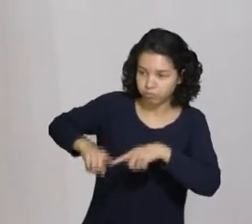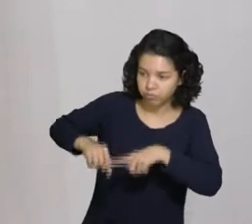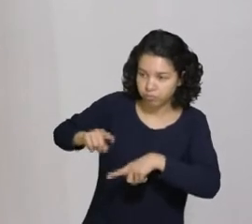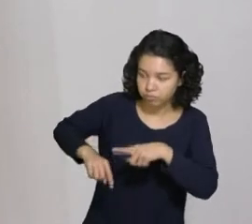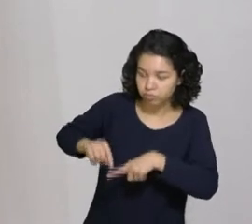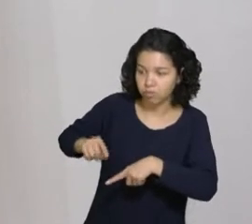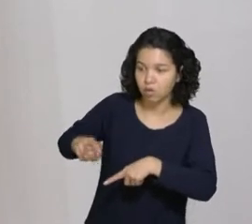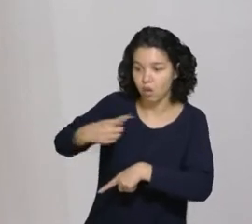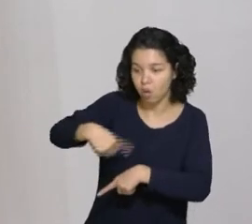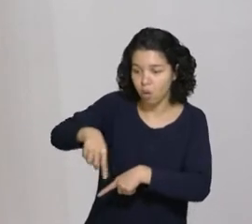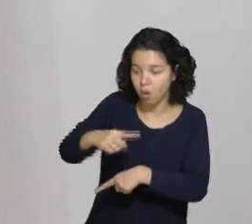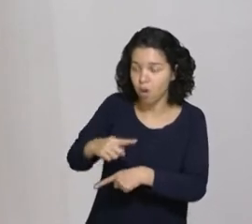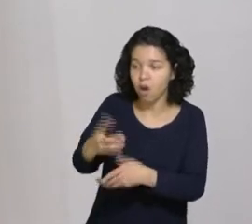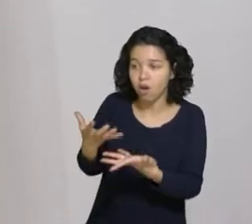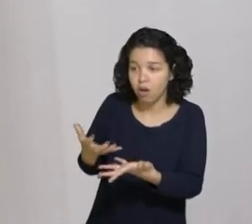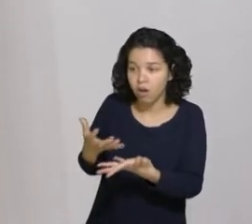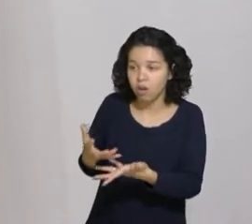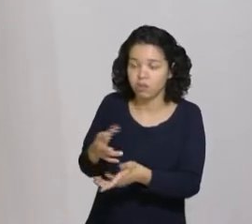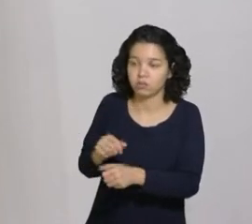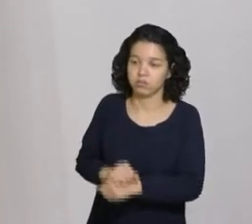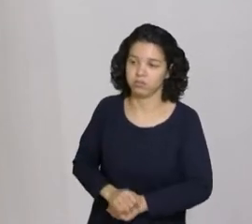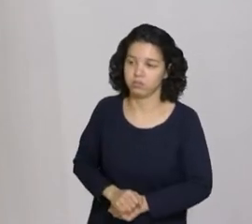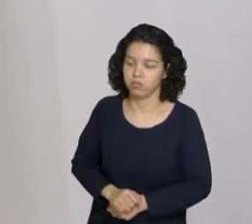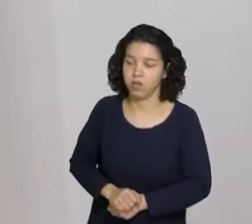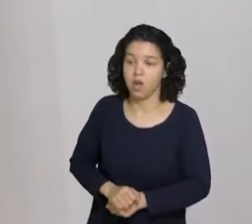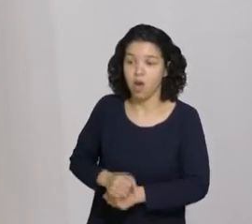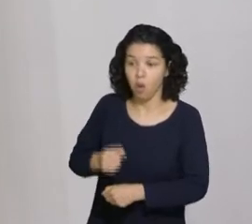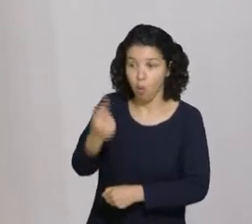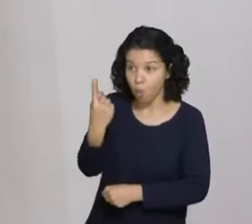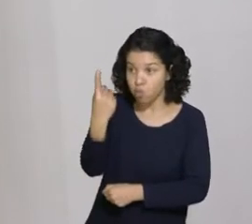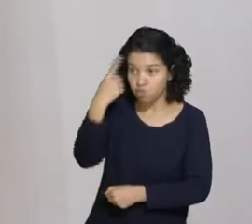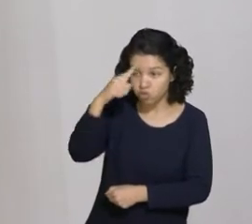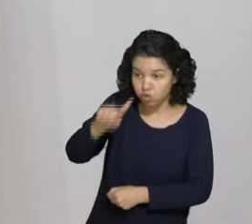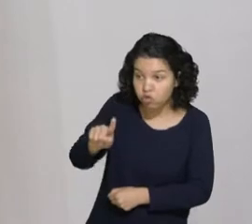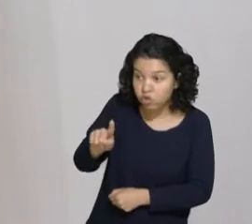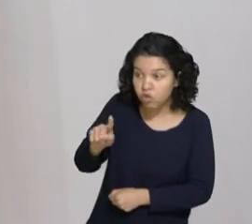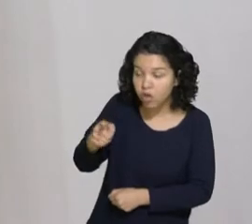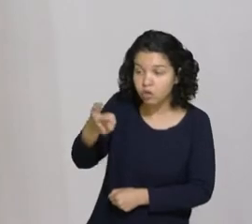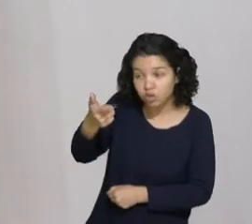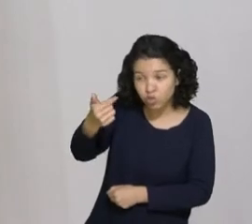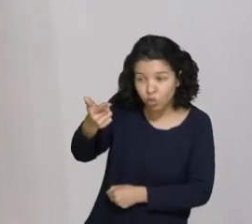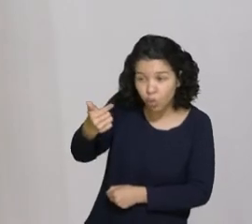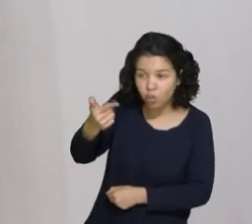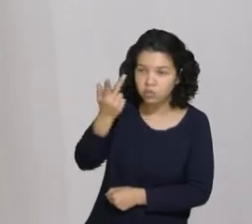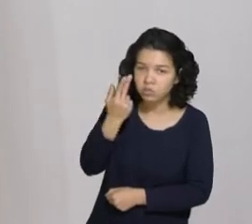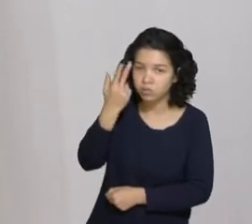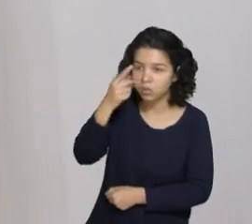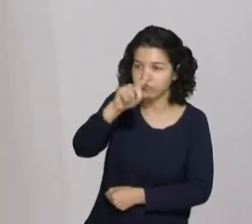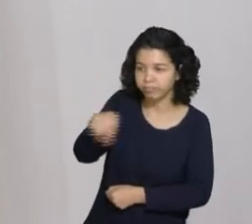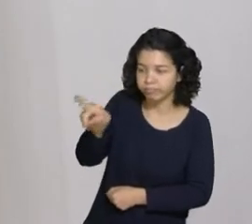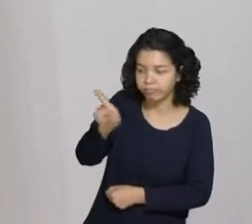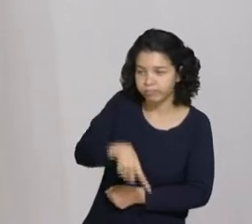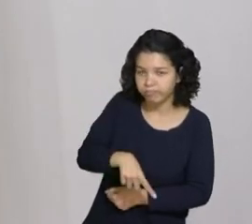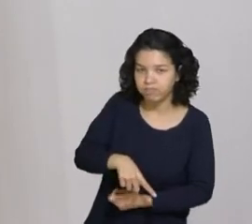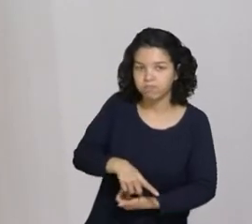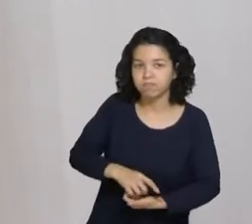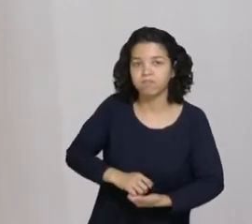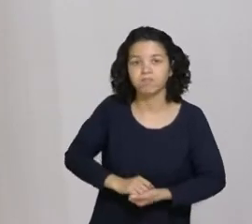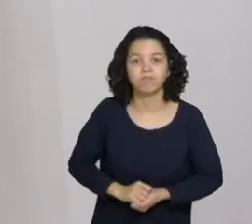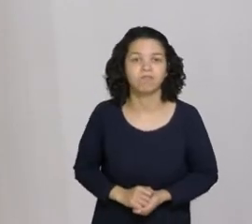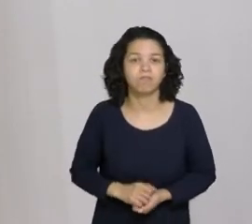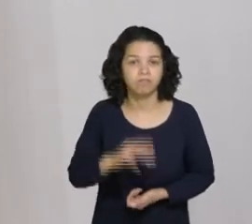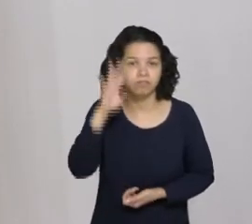cirurgia em um só dia foram 12 cirurgias canceladas imagine então em